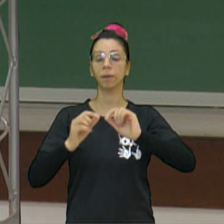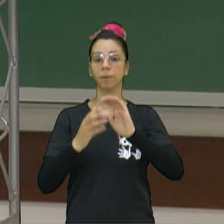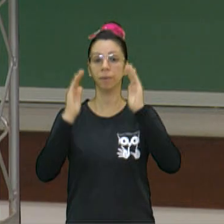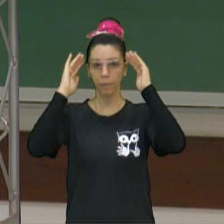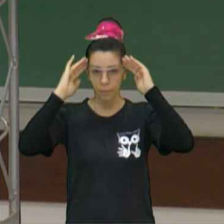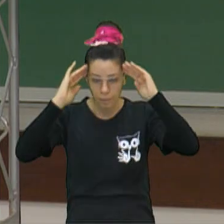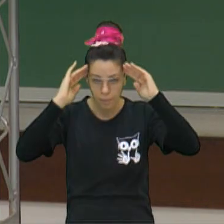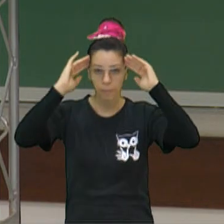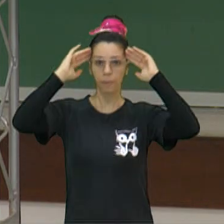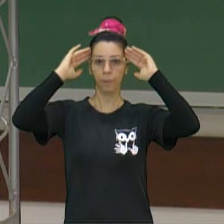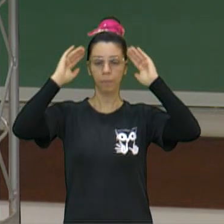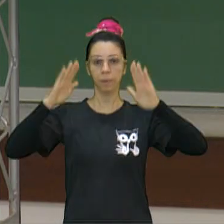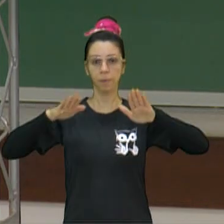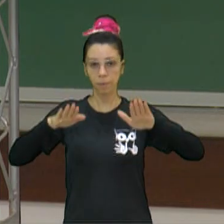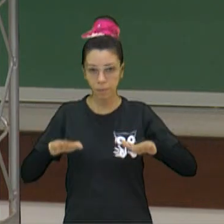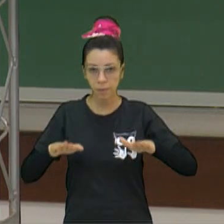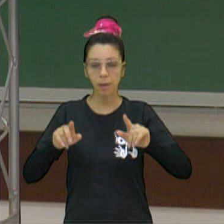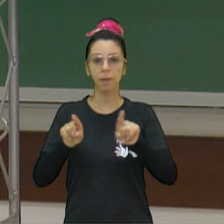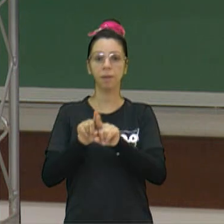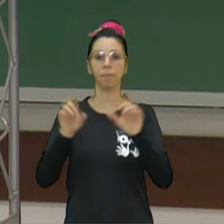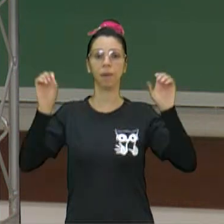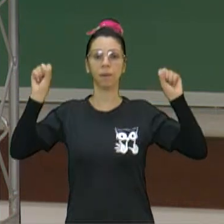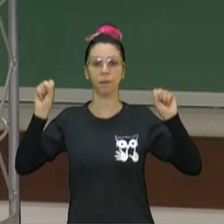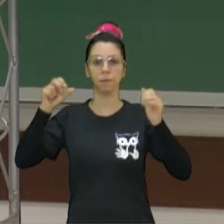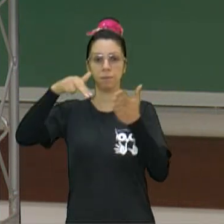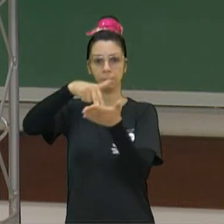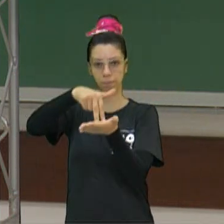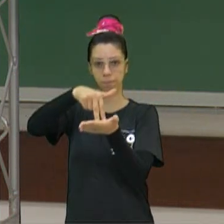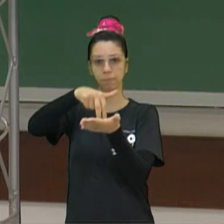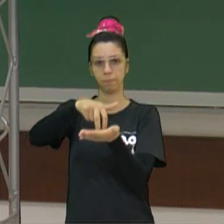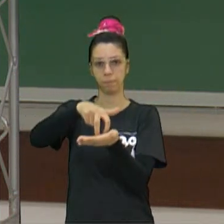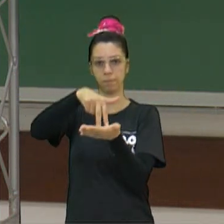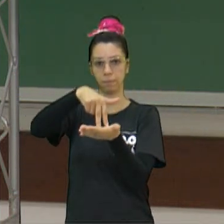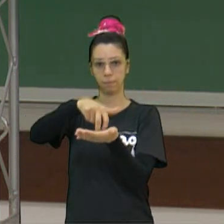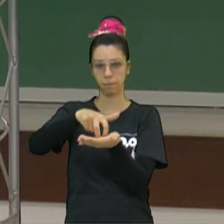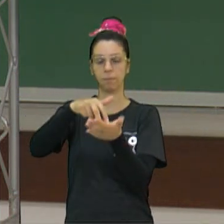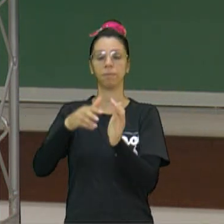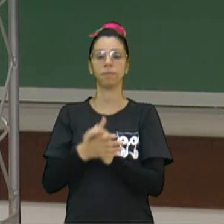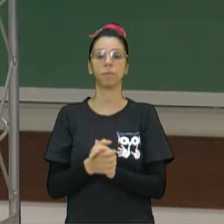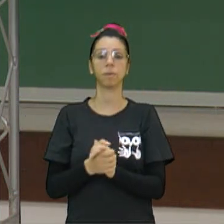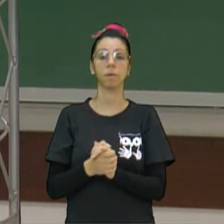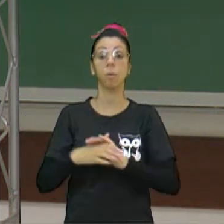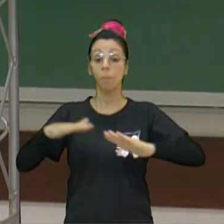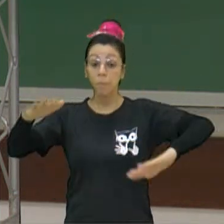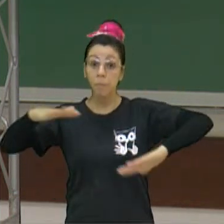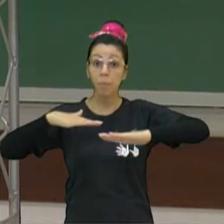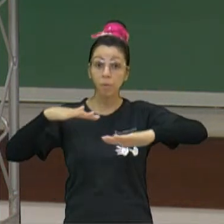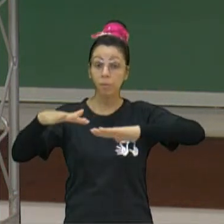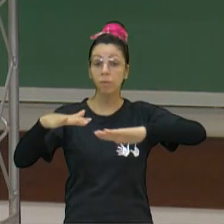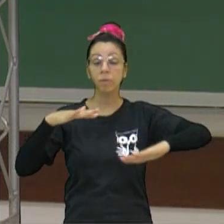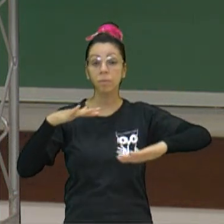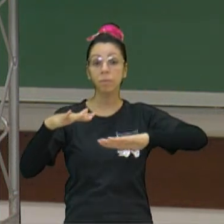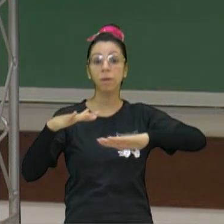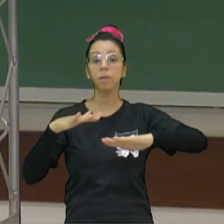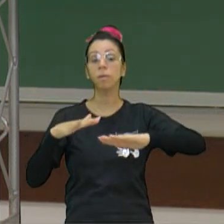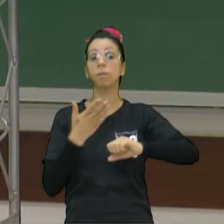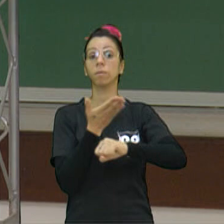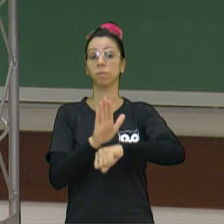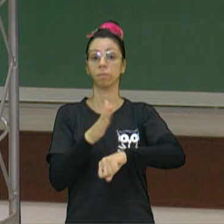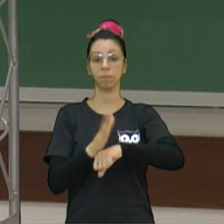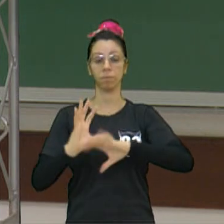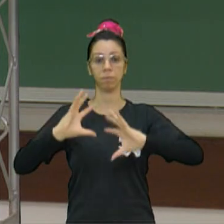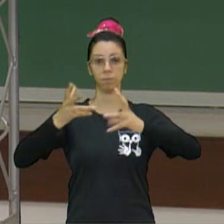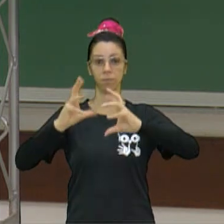abdominais, flexões e agachamentos. Então são essas a gama de movimentos trabalhados com a bola dentro